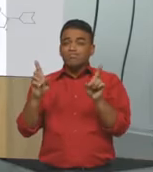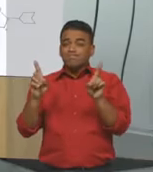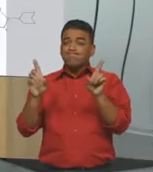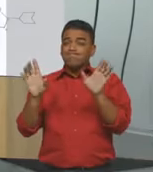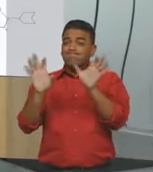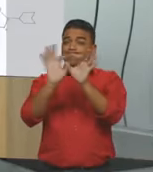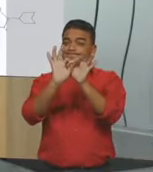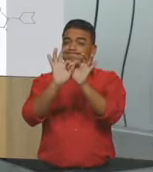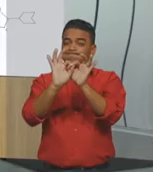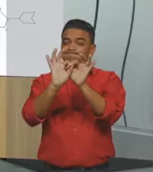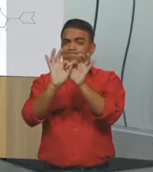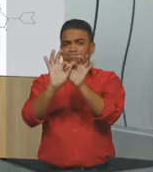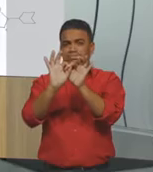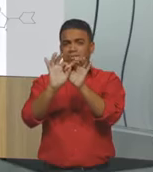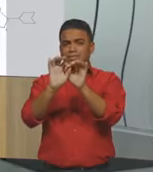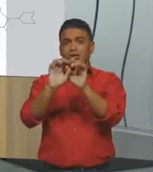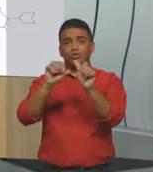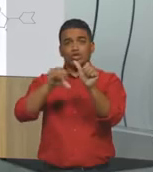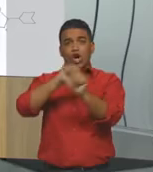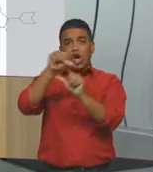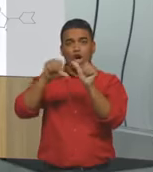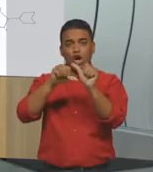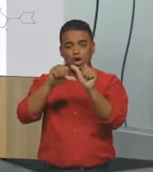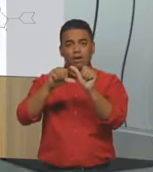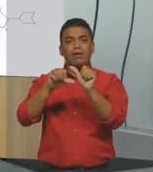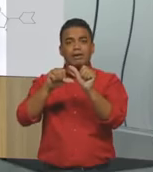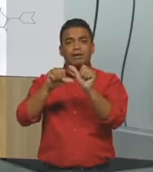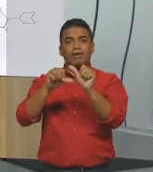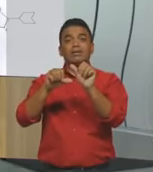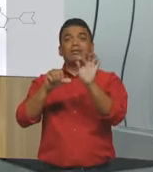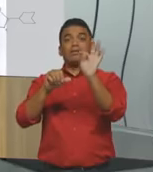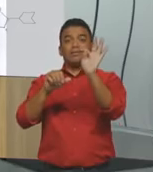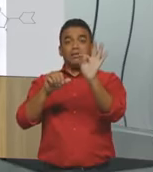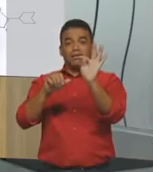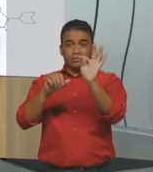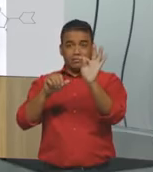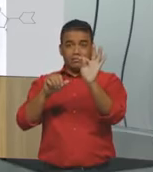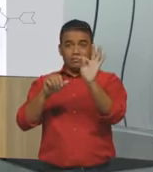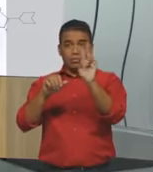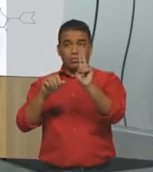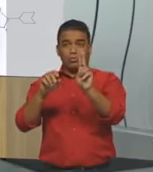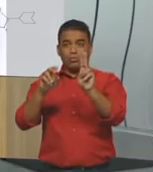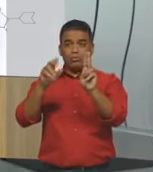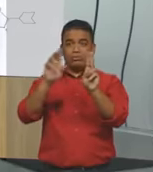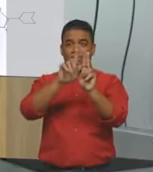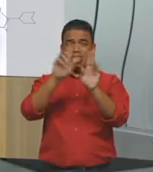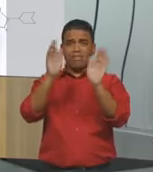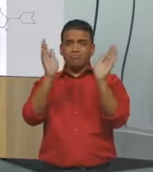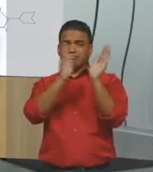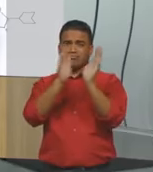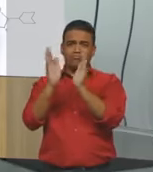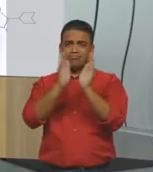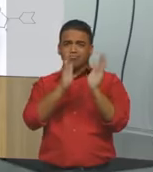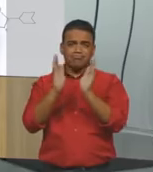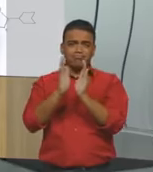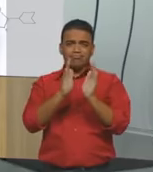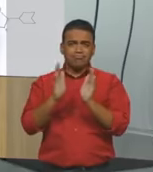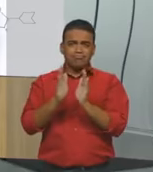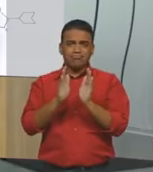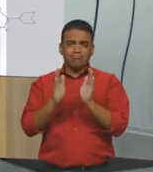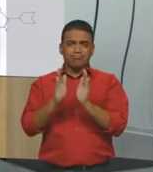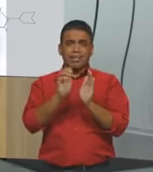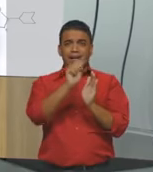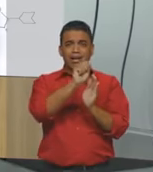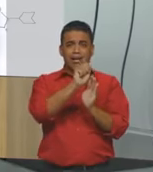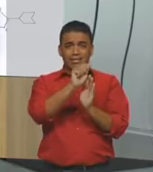a adenina, eu troco onde é timina por uracila. G com C, C com G, C com G, A